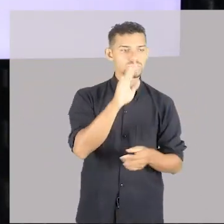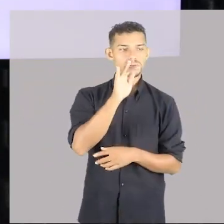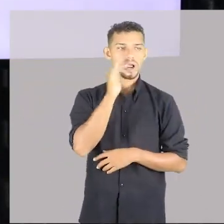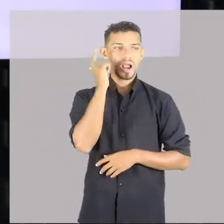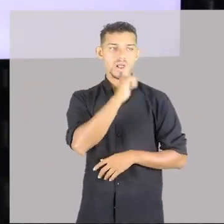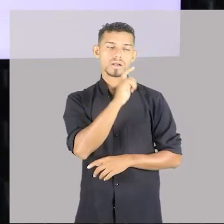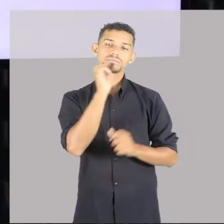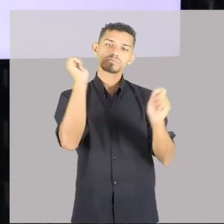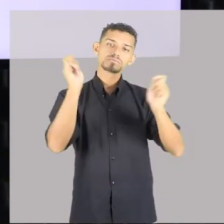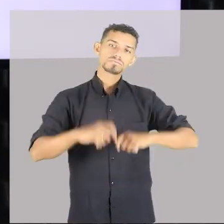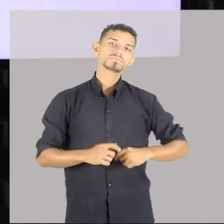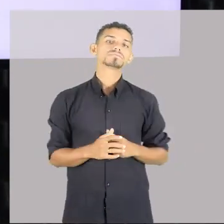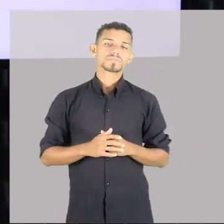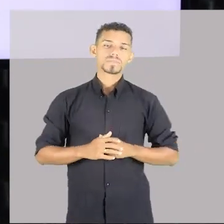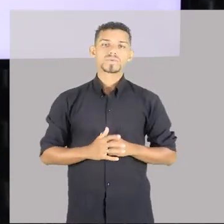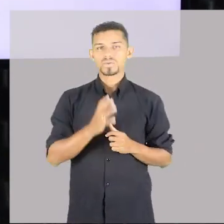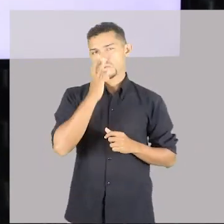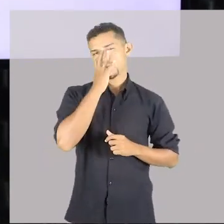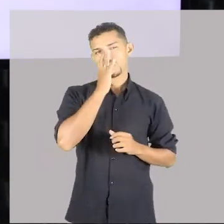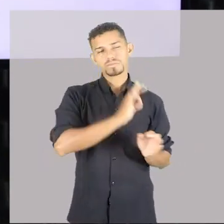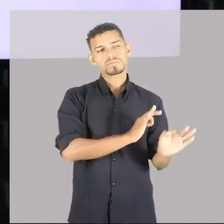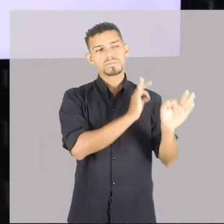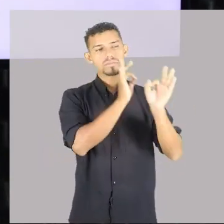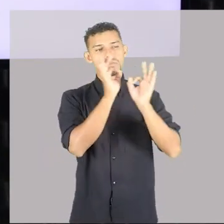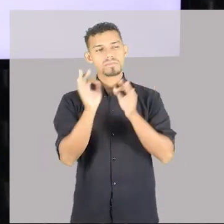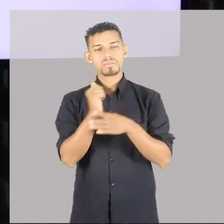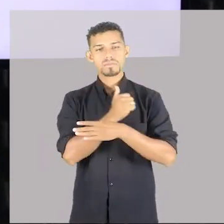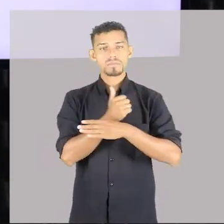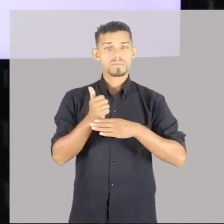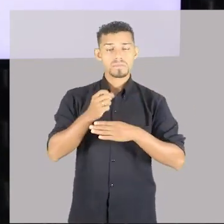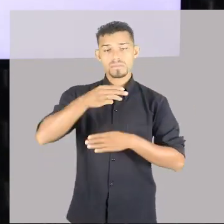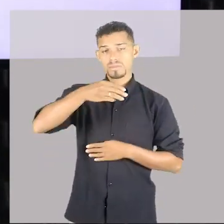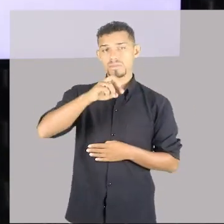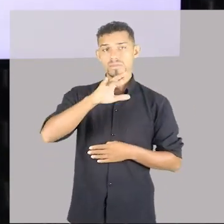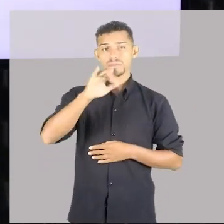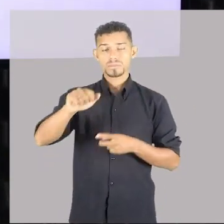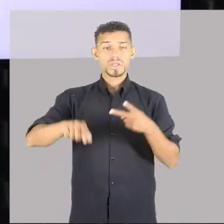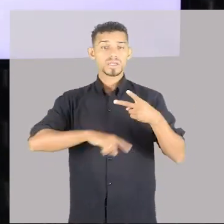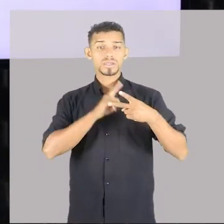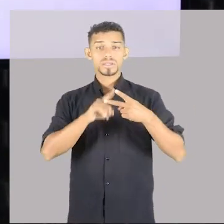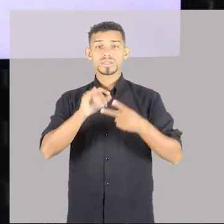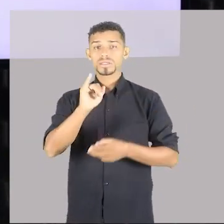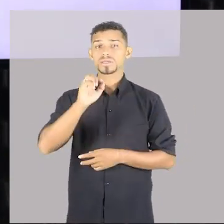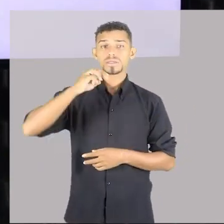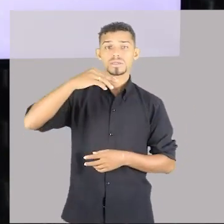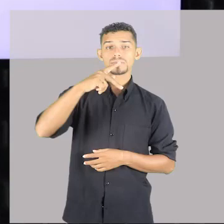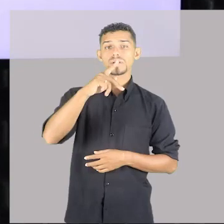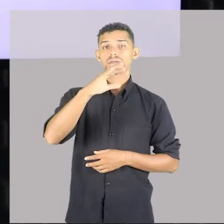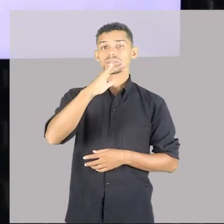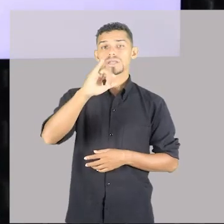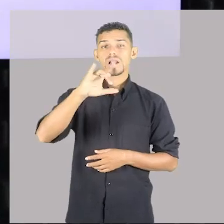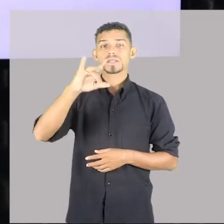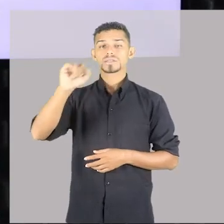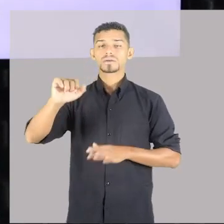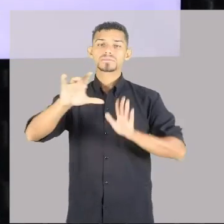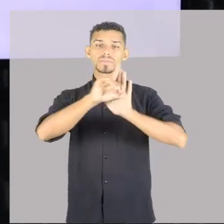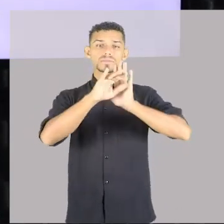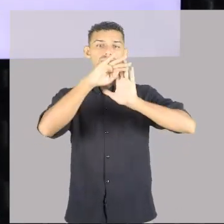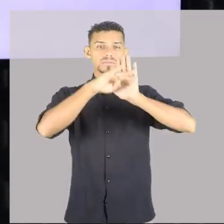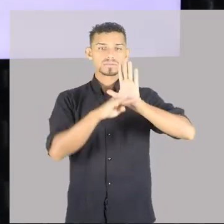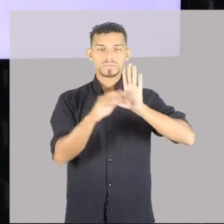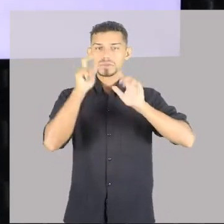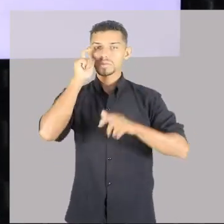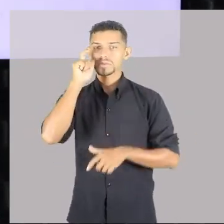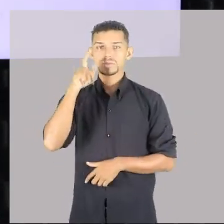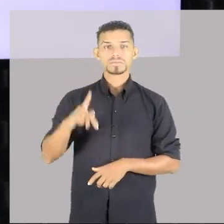sim, possa observar a moralidade e a imparcialidade, tudo à luz da supremacia do